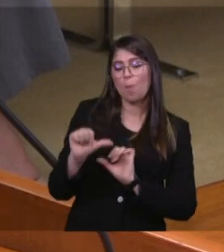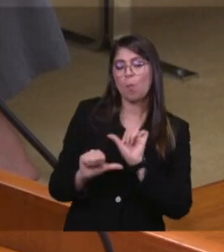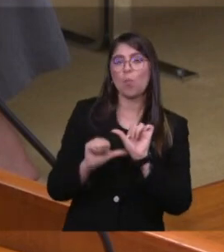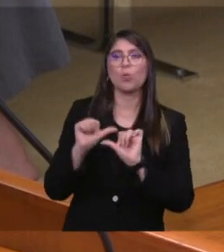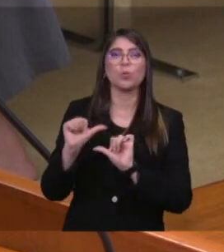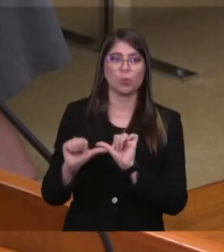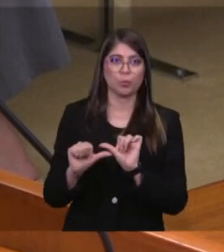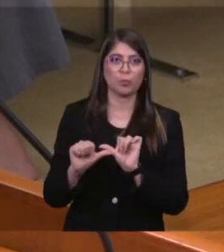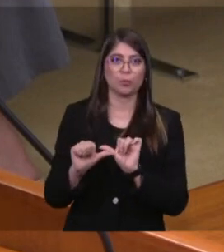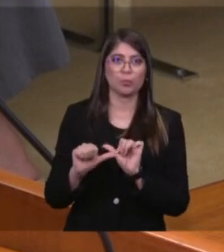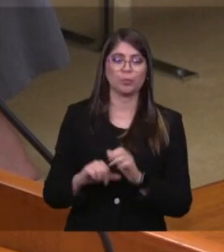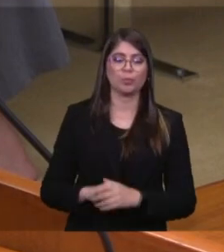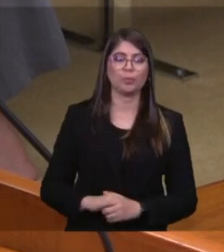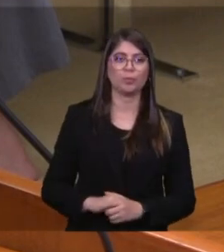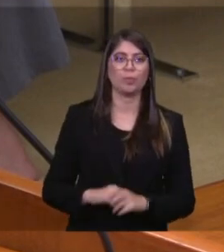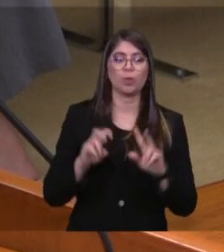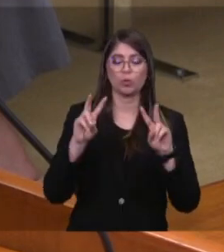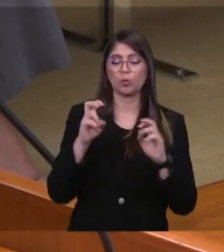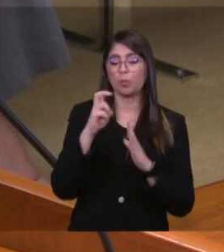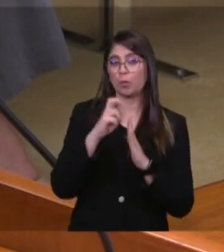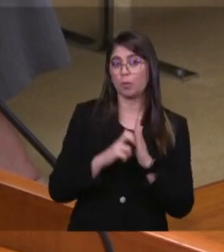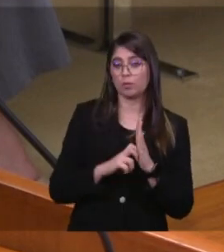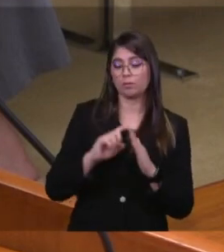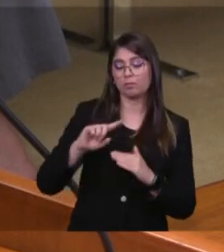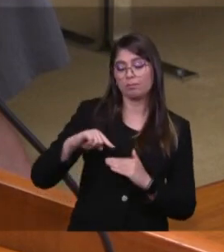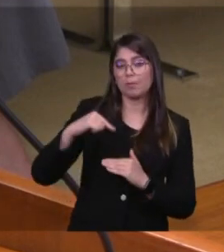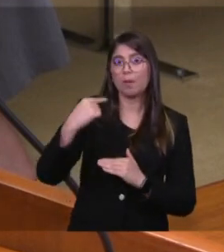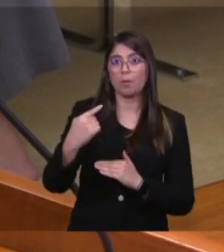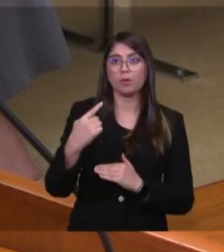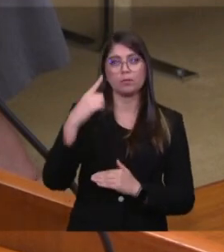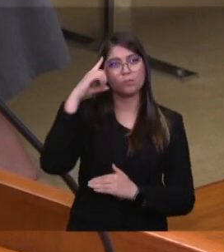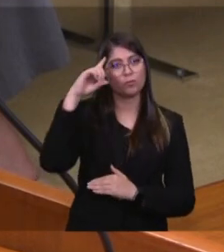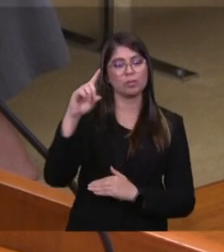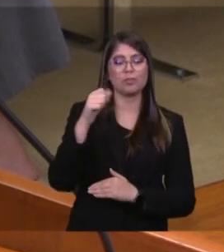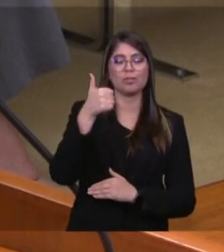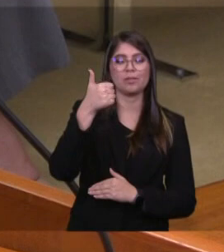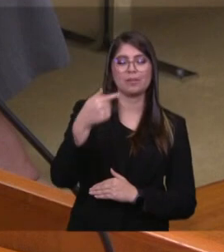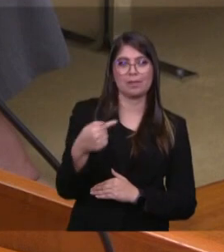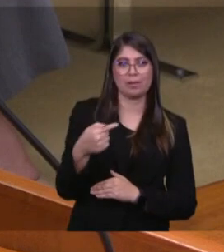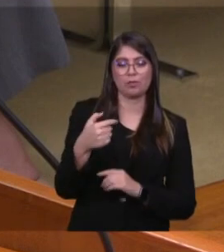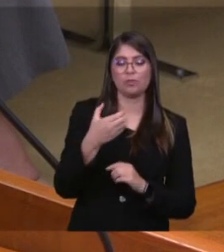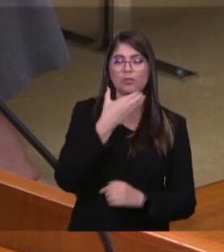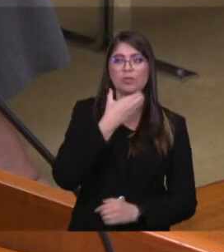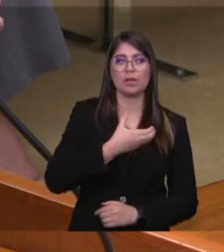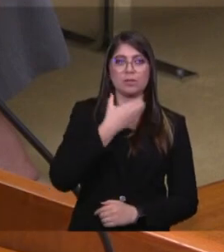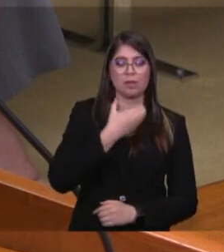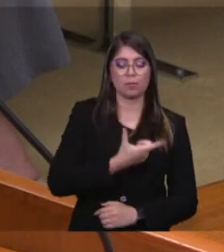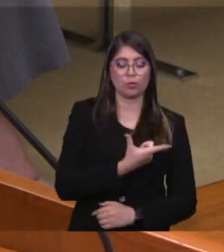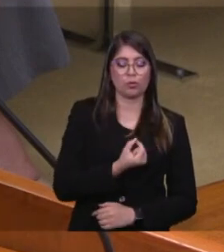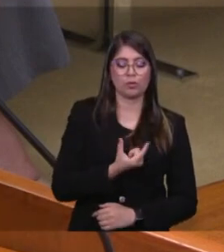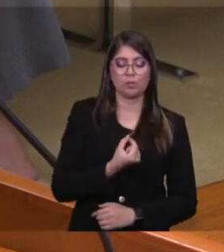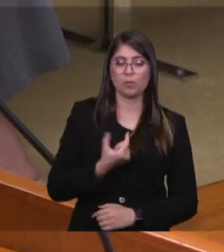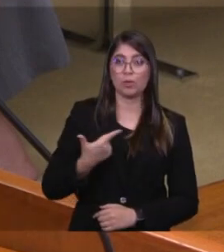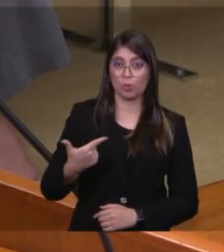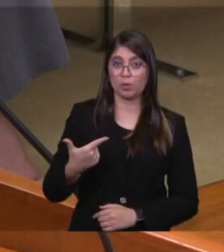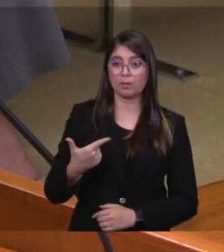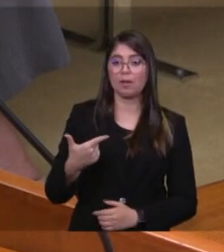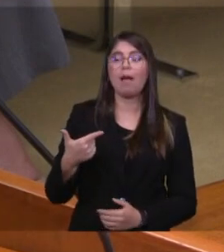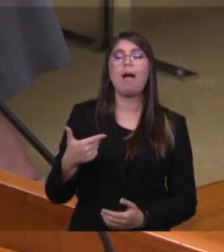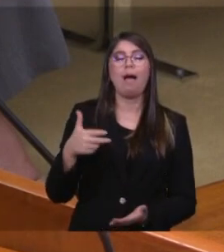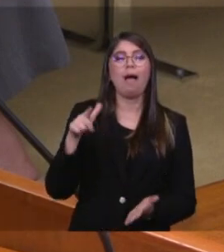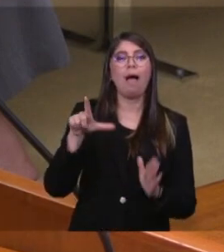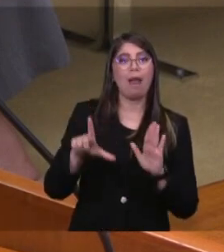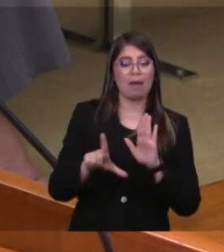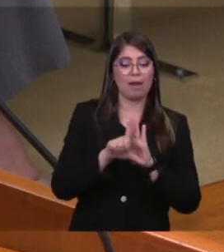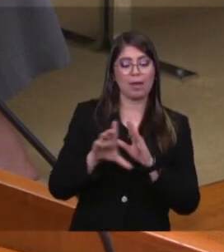instituidoras do imposto. Posteriormente, em 17 de dezembro de 2002, entrou em vigor a Lei Complementar